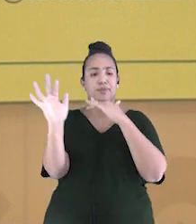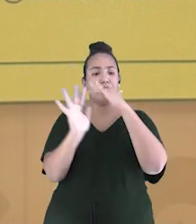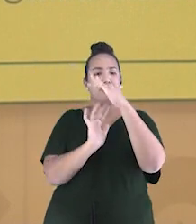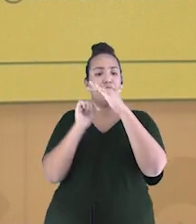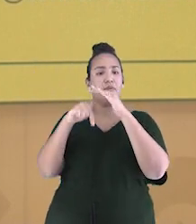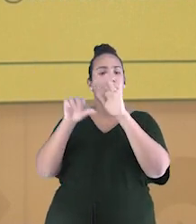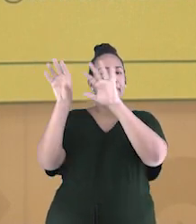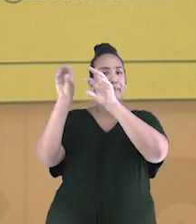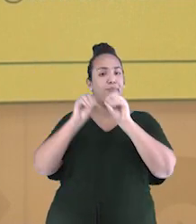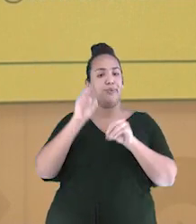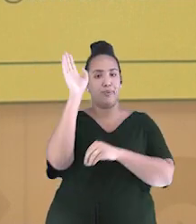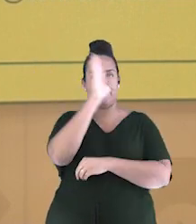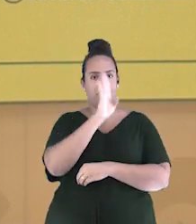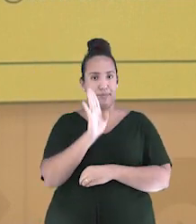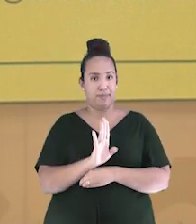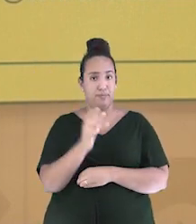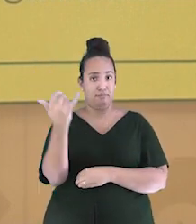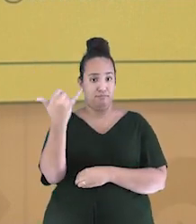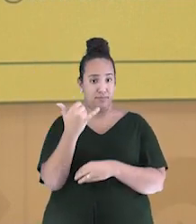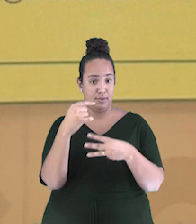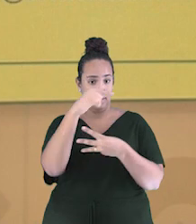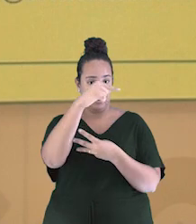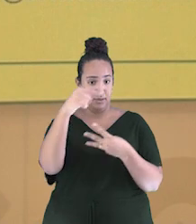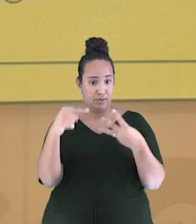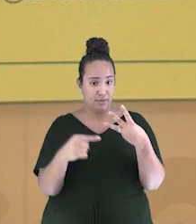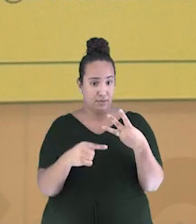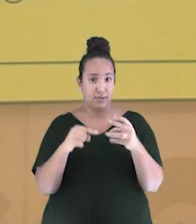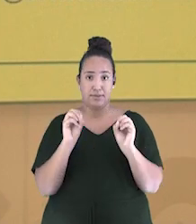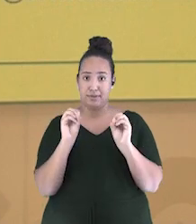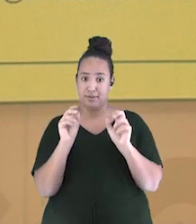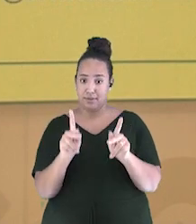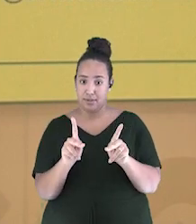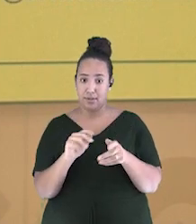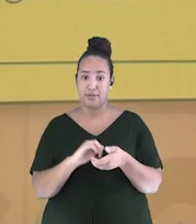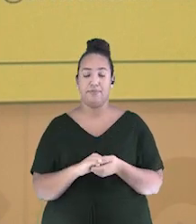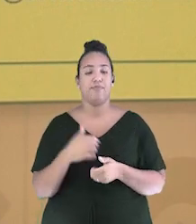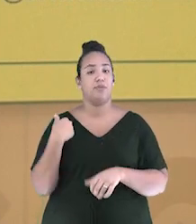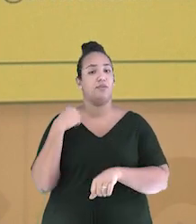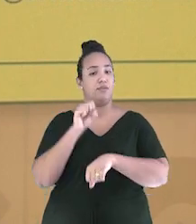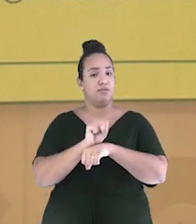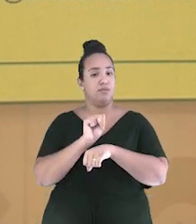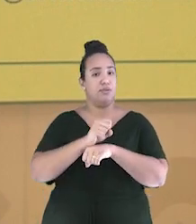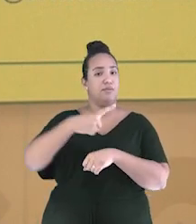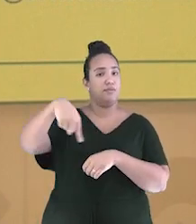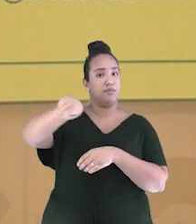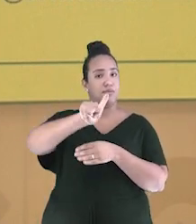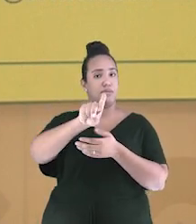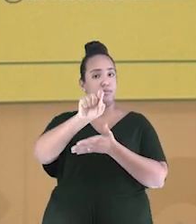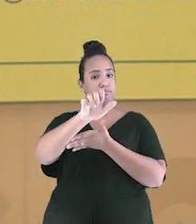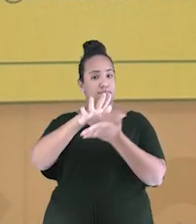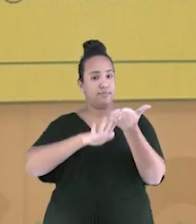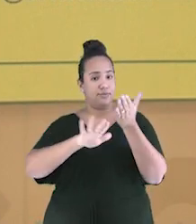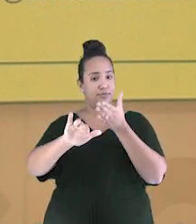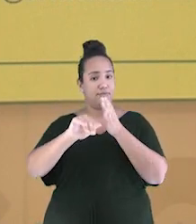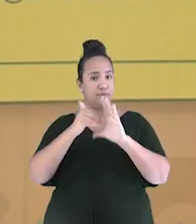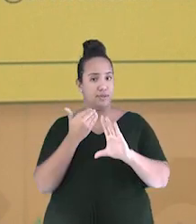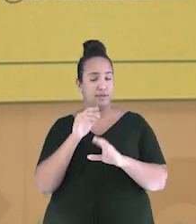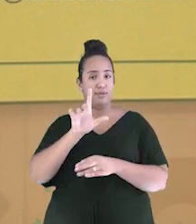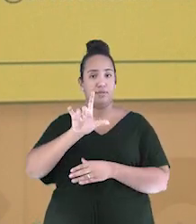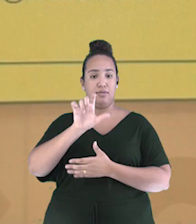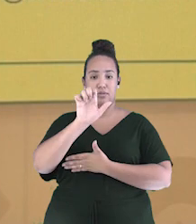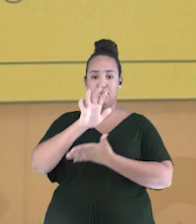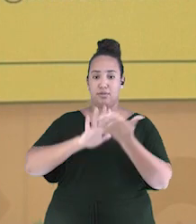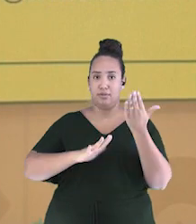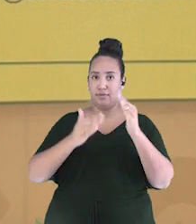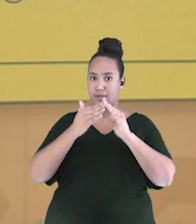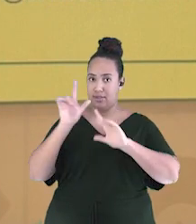imigrantes viessem para o Brasil? Cite pelo menos 3. Ok? E eu aguardo a sua atividade. Não deixe de enviar para o Instagram Dever